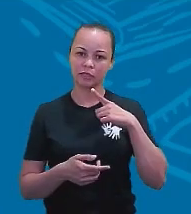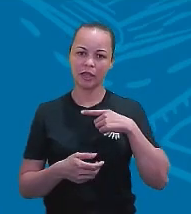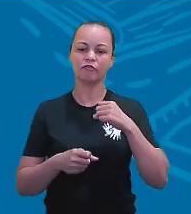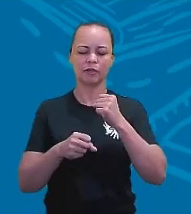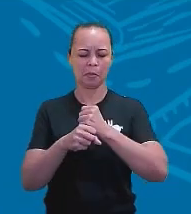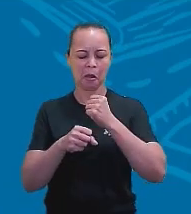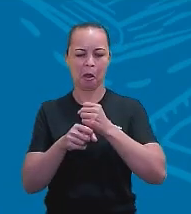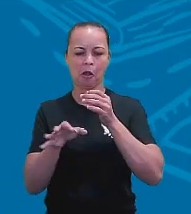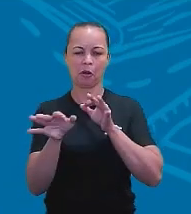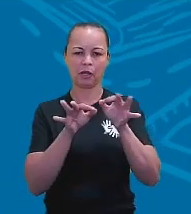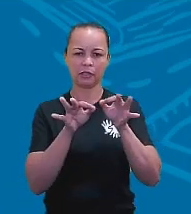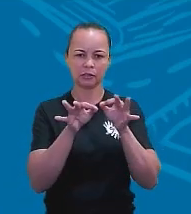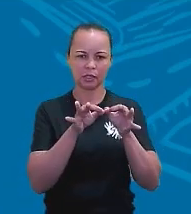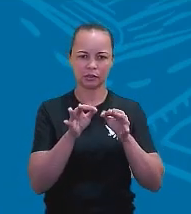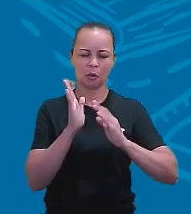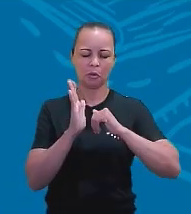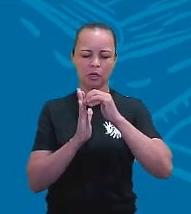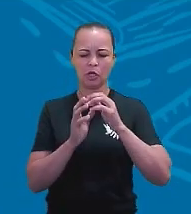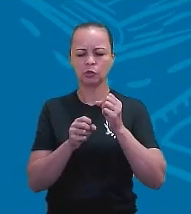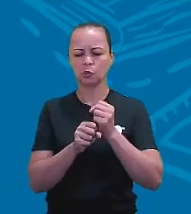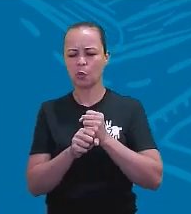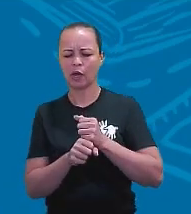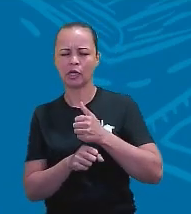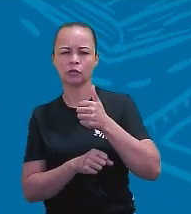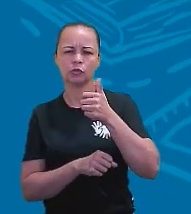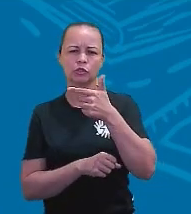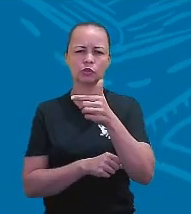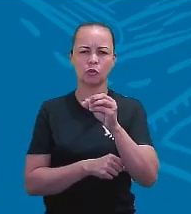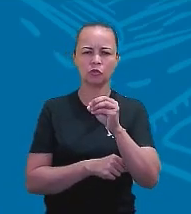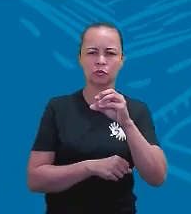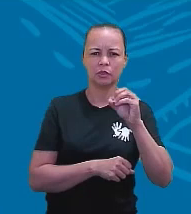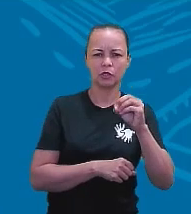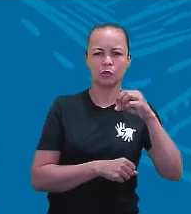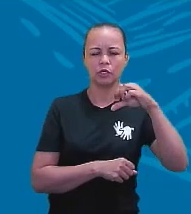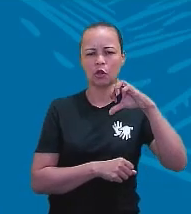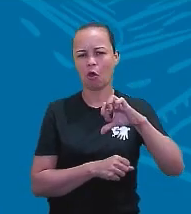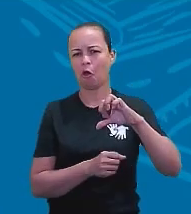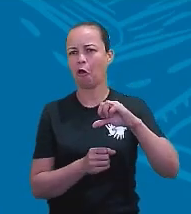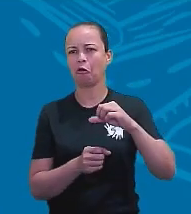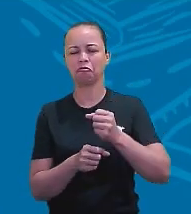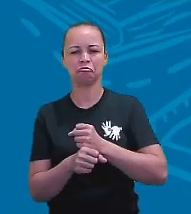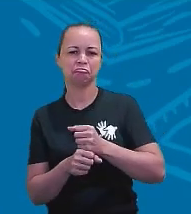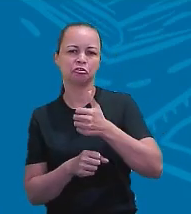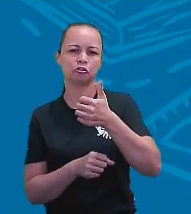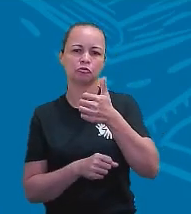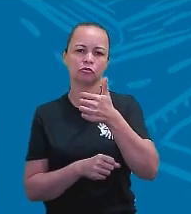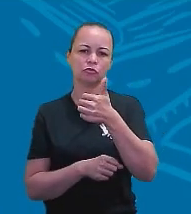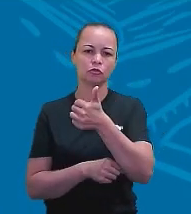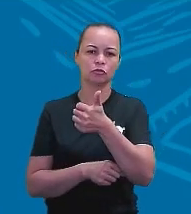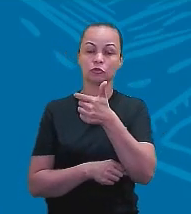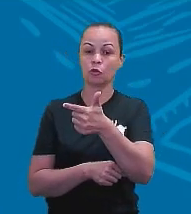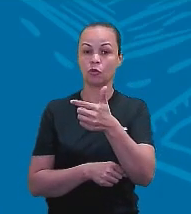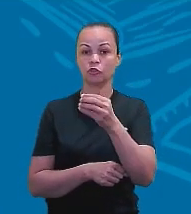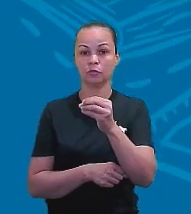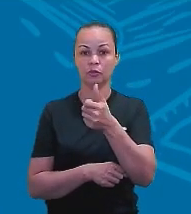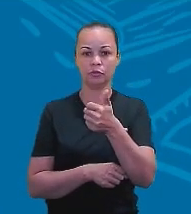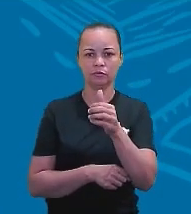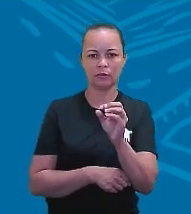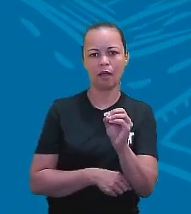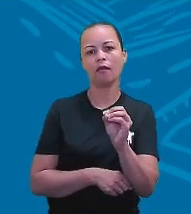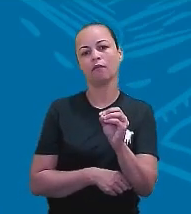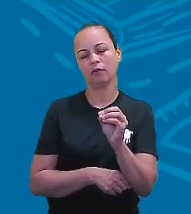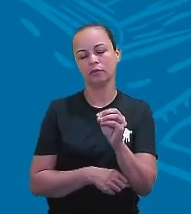feita por volta mais ou menos 2009, 2010, foi feita a reforma na estação. Então ela já serviu